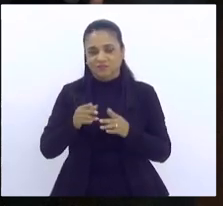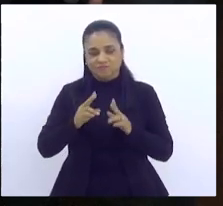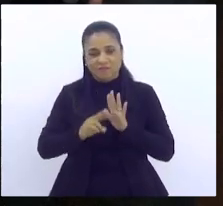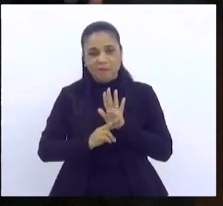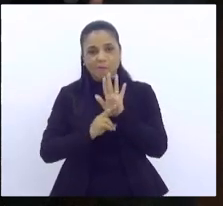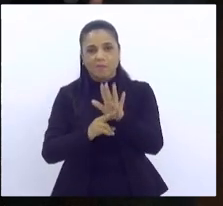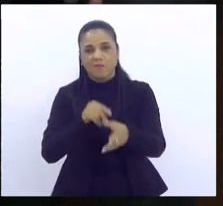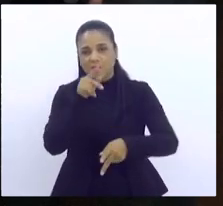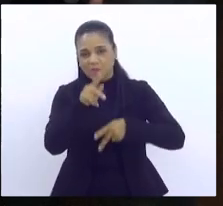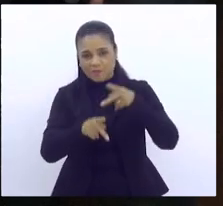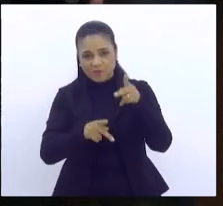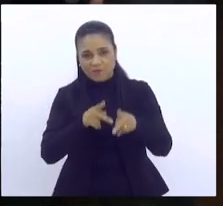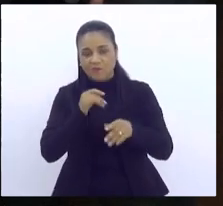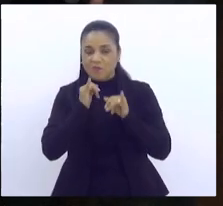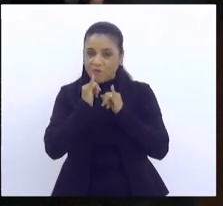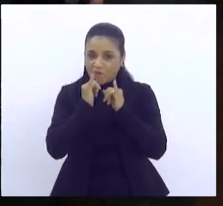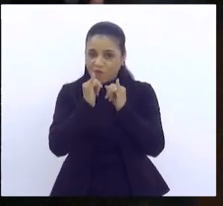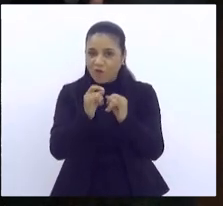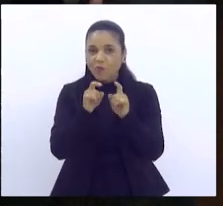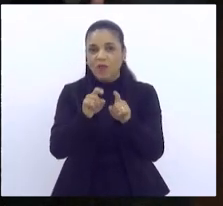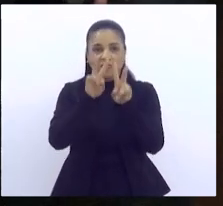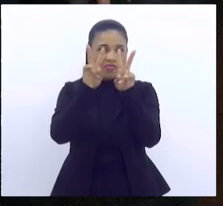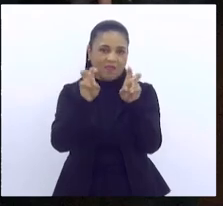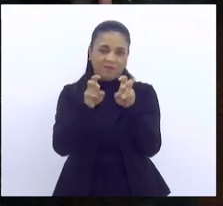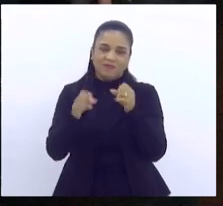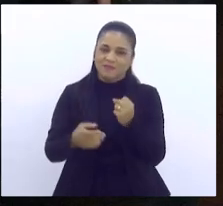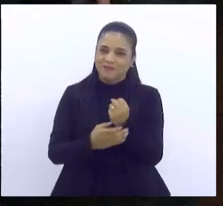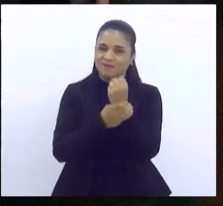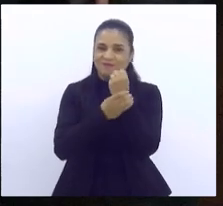população, eu falo da questão da segurança pública.